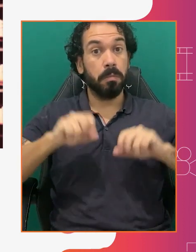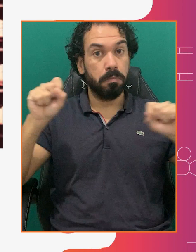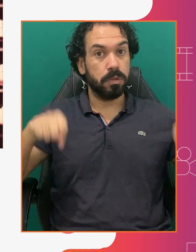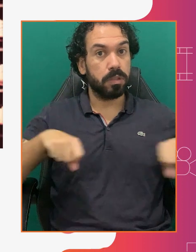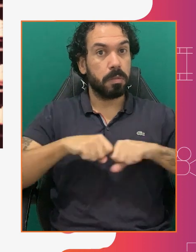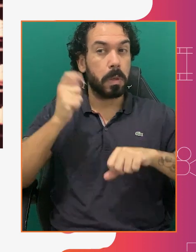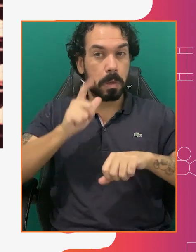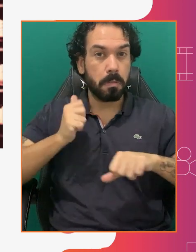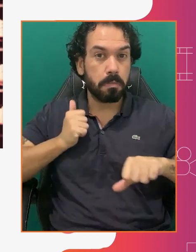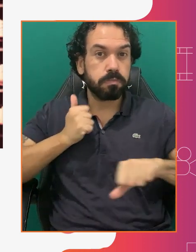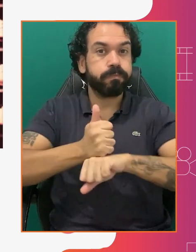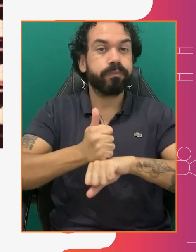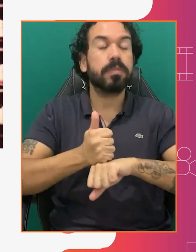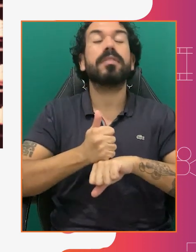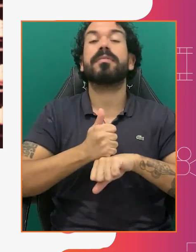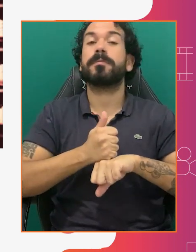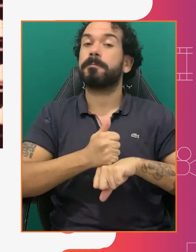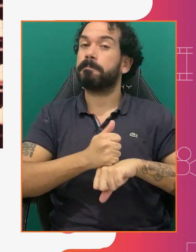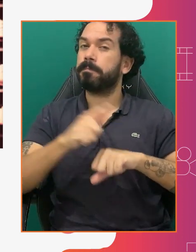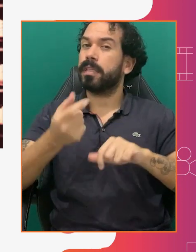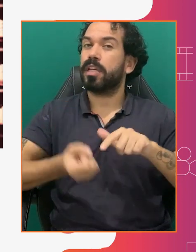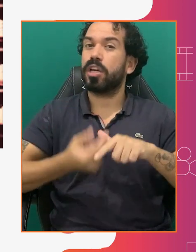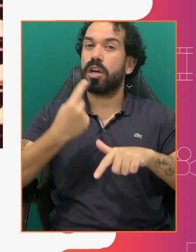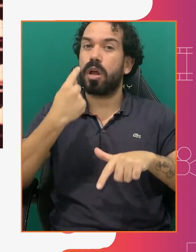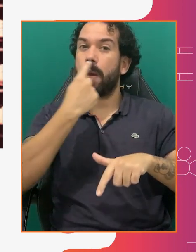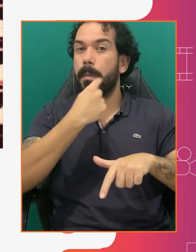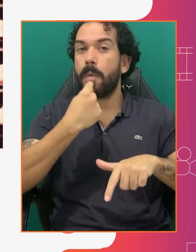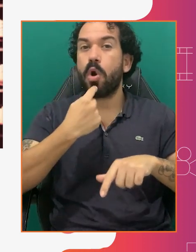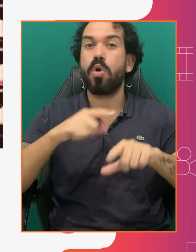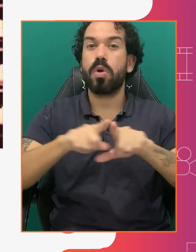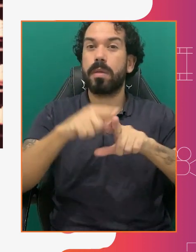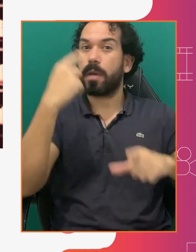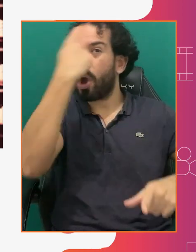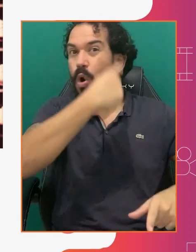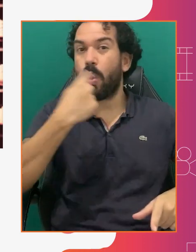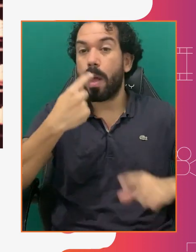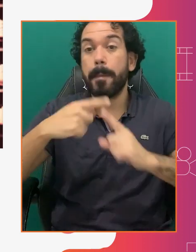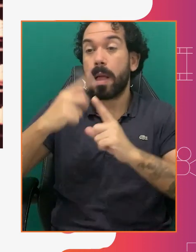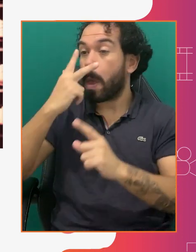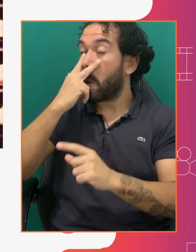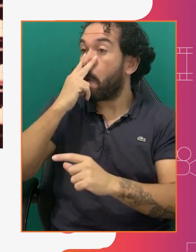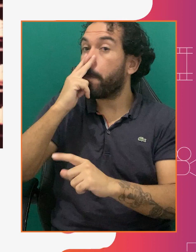de substituição, são criadas várias bocas e rostos para